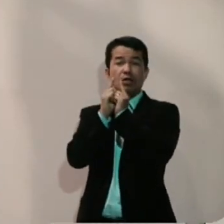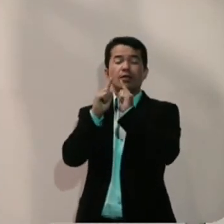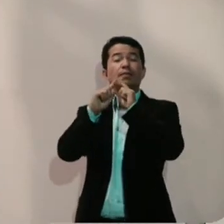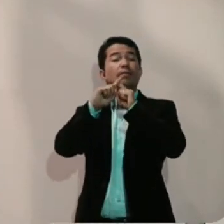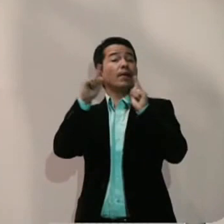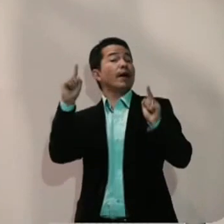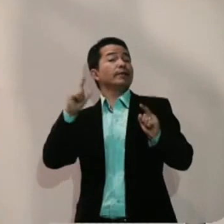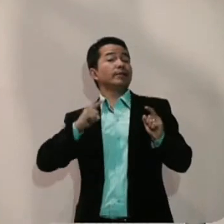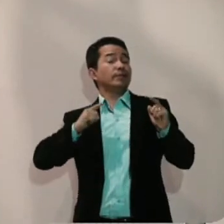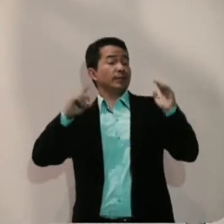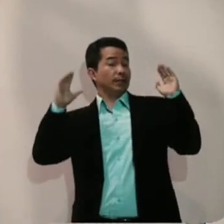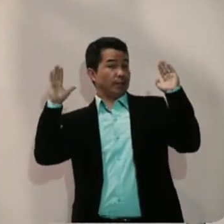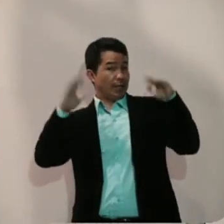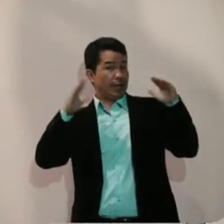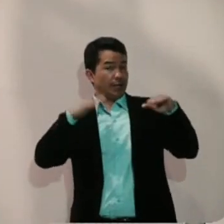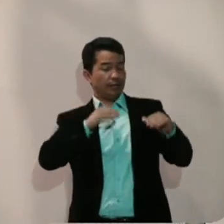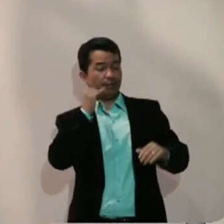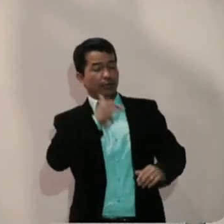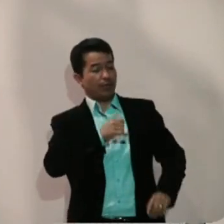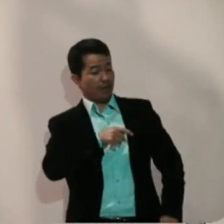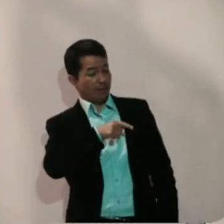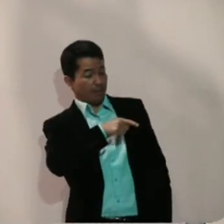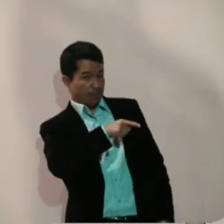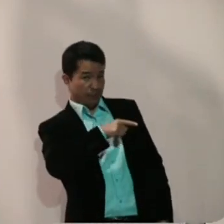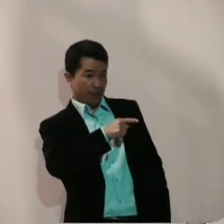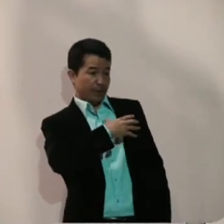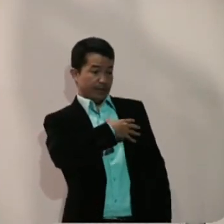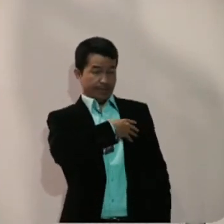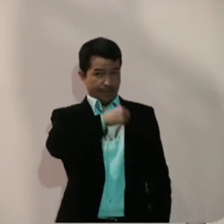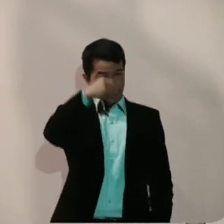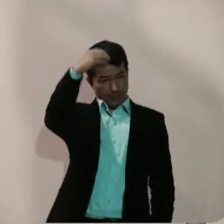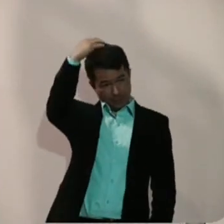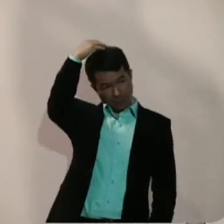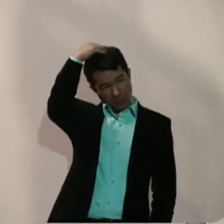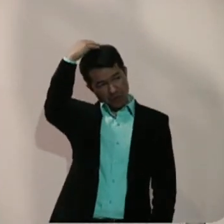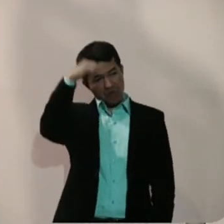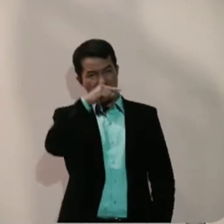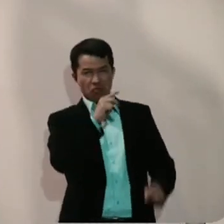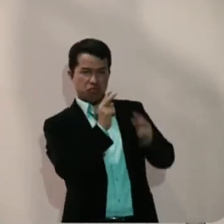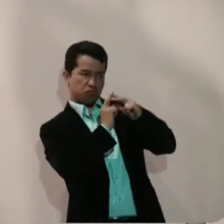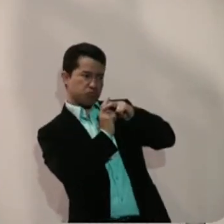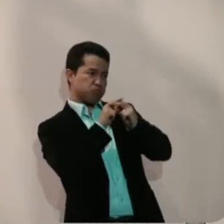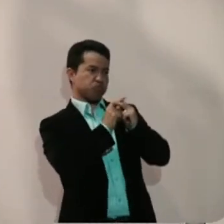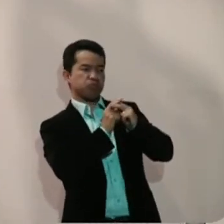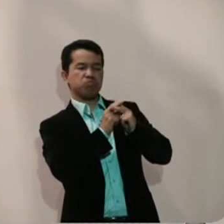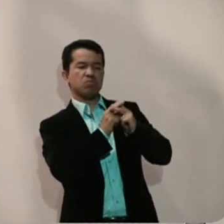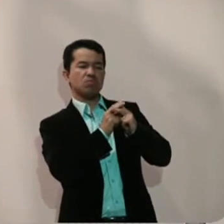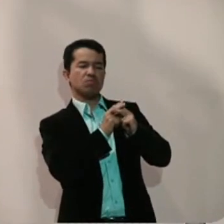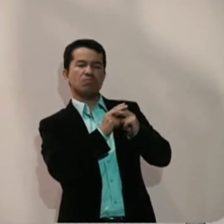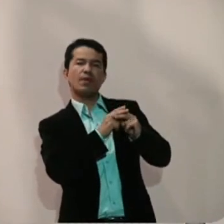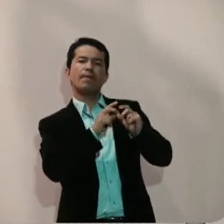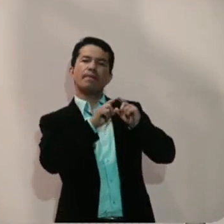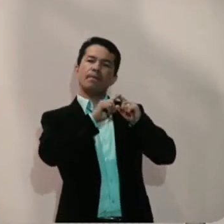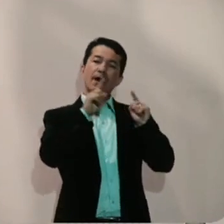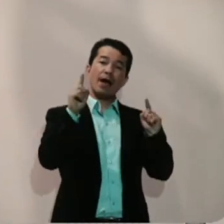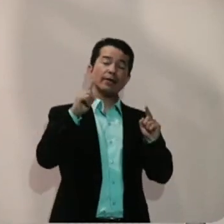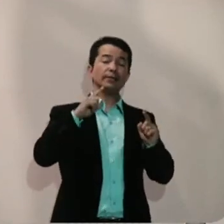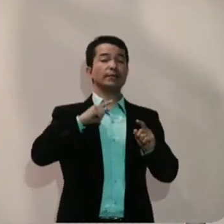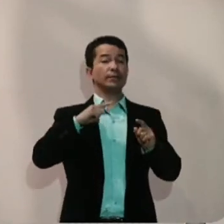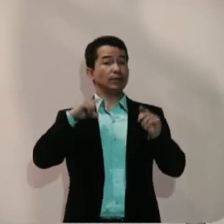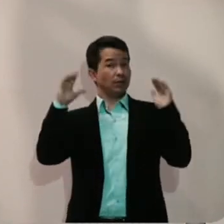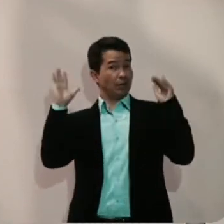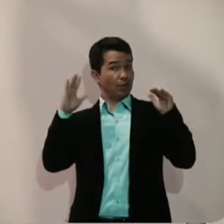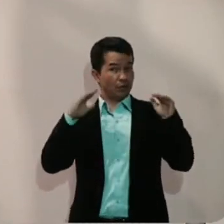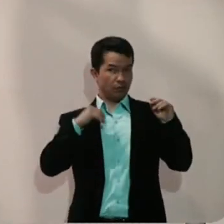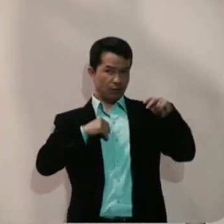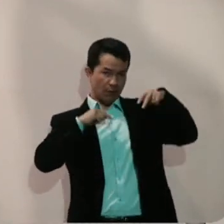ó, você luta como um príncipe. Mas ele tocou na coxa, não é, no quadril de Jacó,